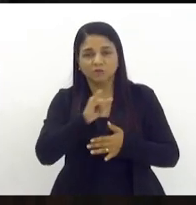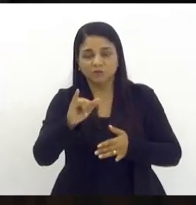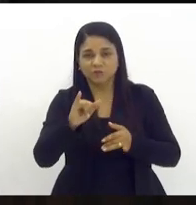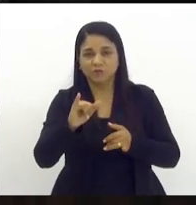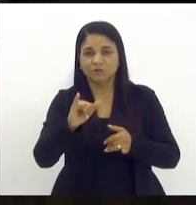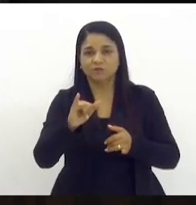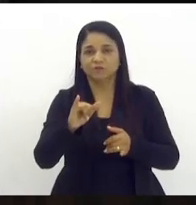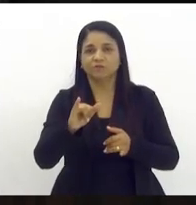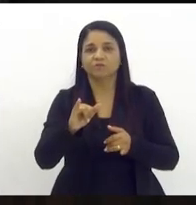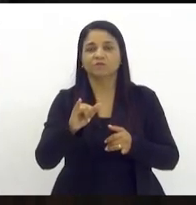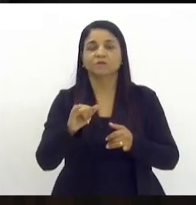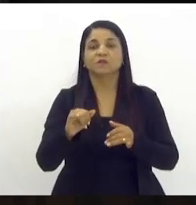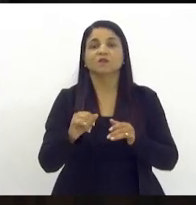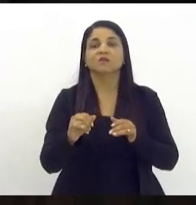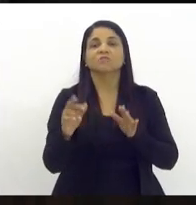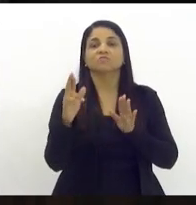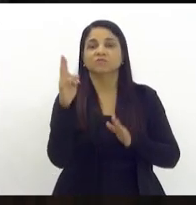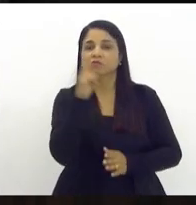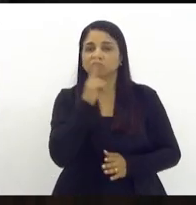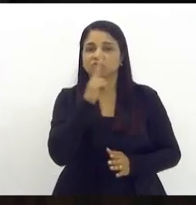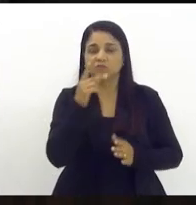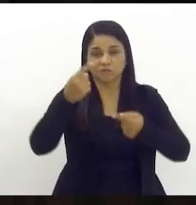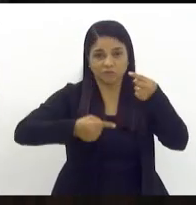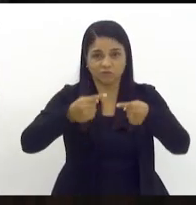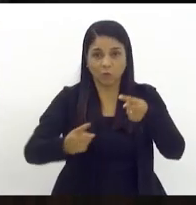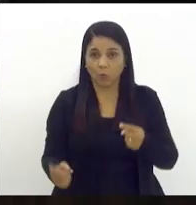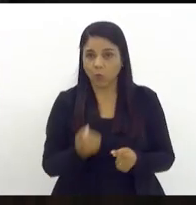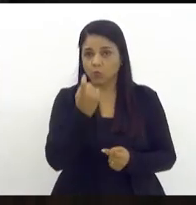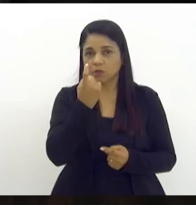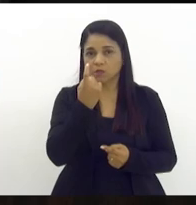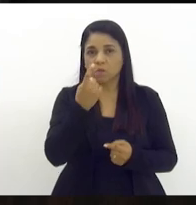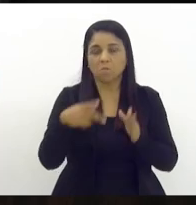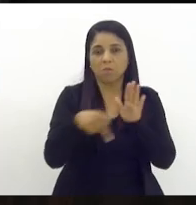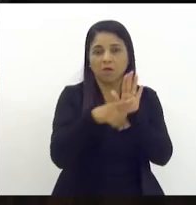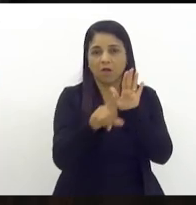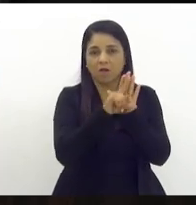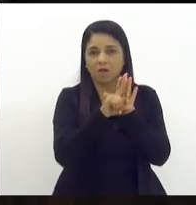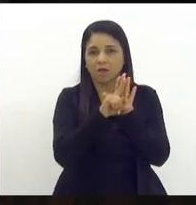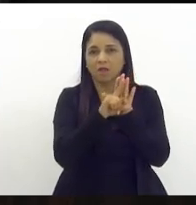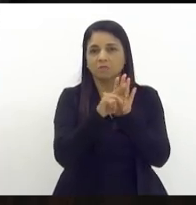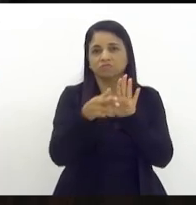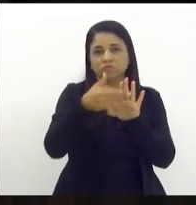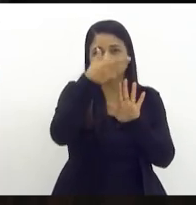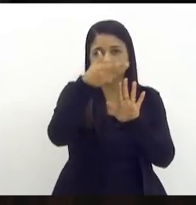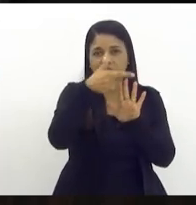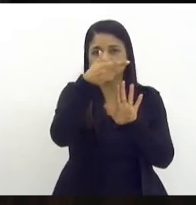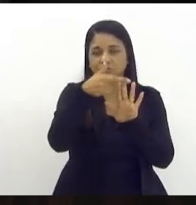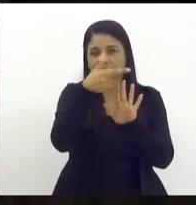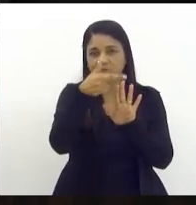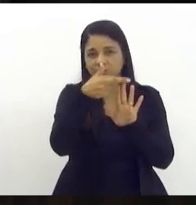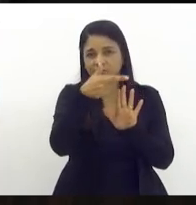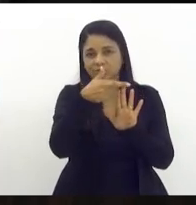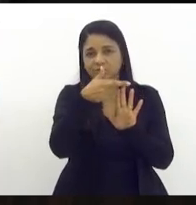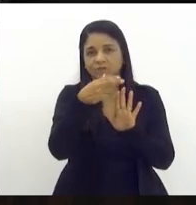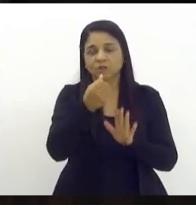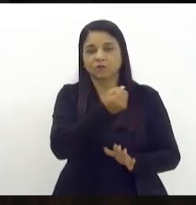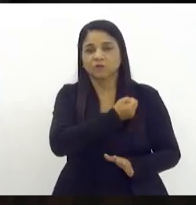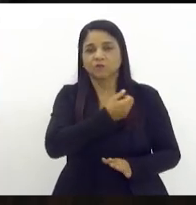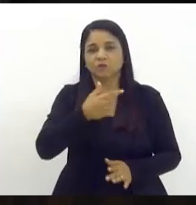Anuncio, em regime de urgência, em discussão única, projeto de resolução